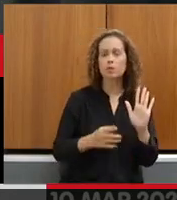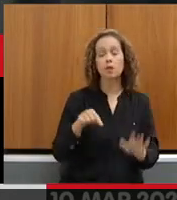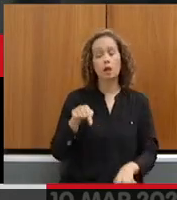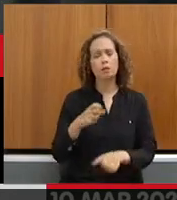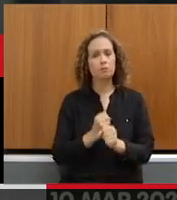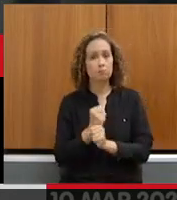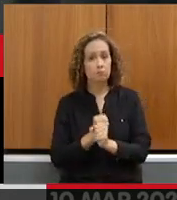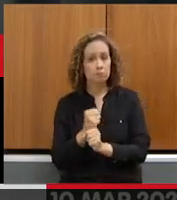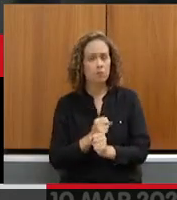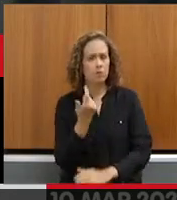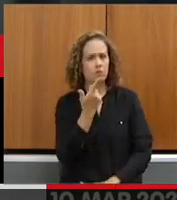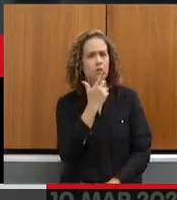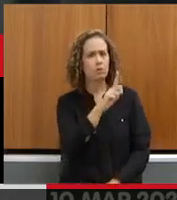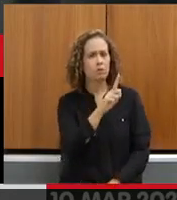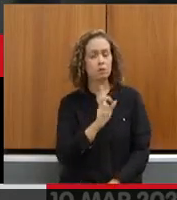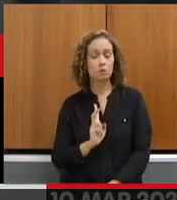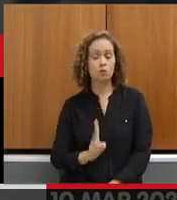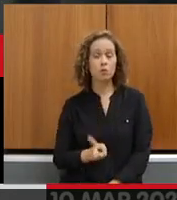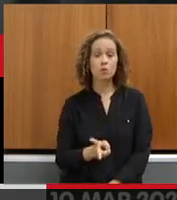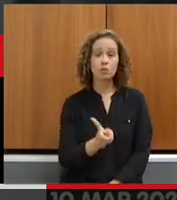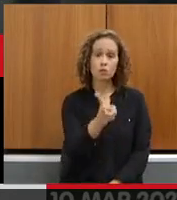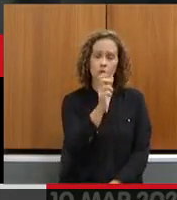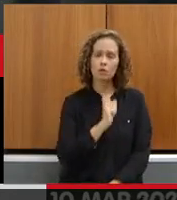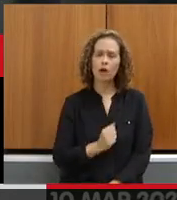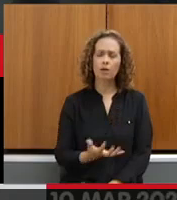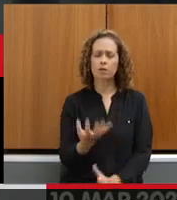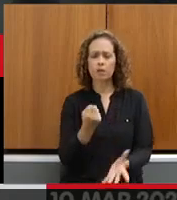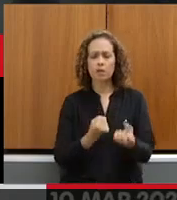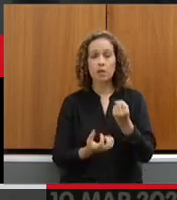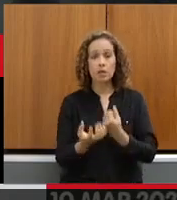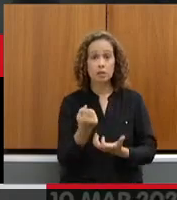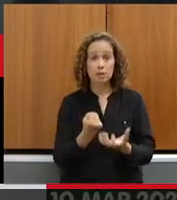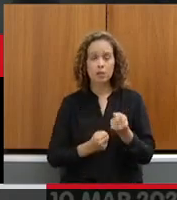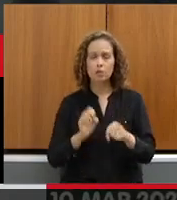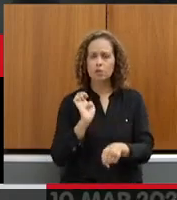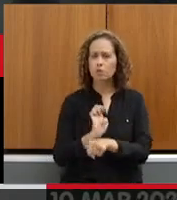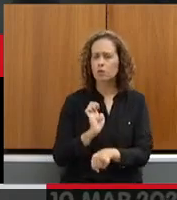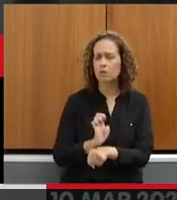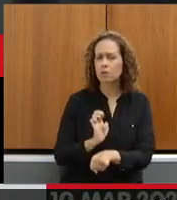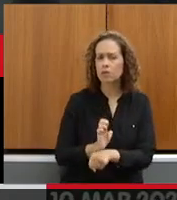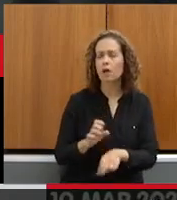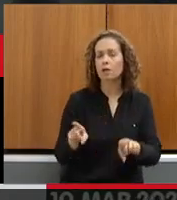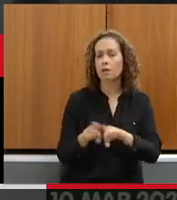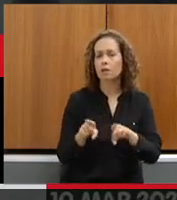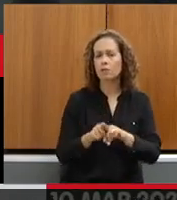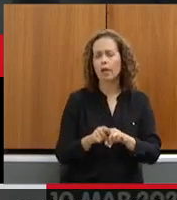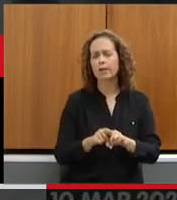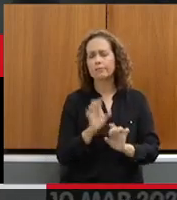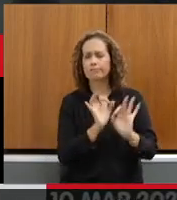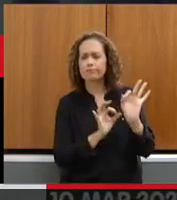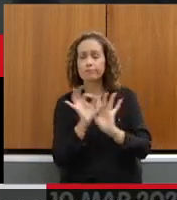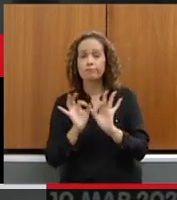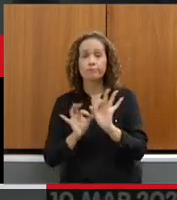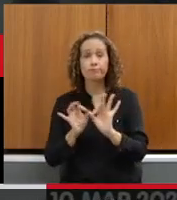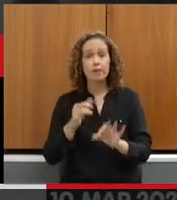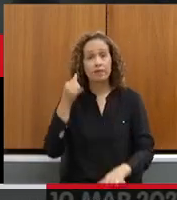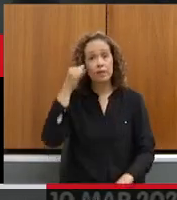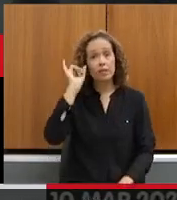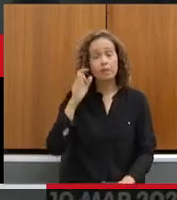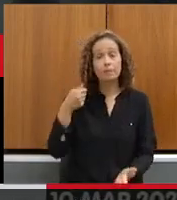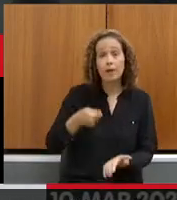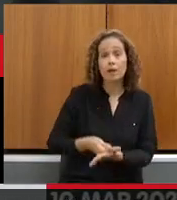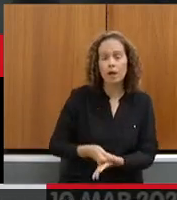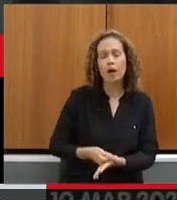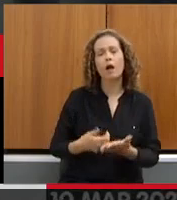esse ano nós conseguimos manter arrecadação do Estado EA previsão da secretaria de fazenda nos pagar nós